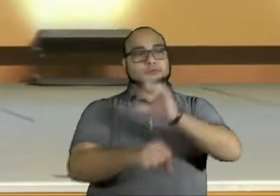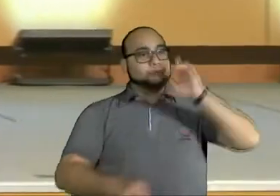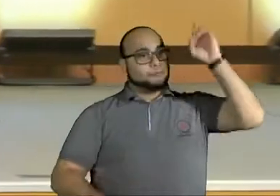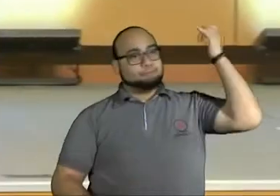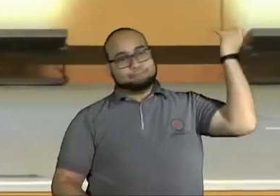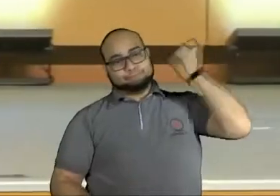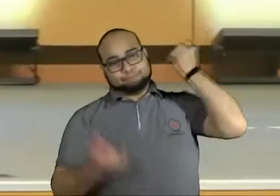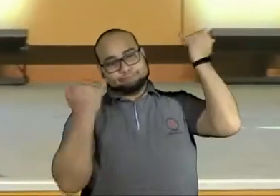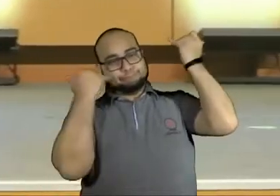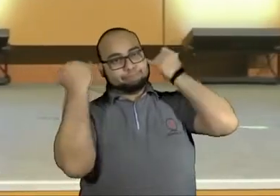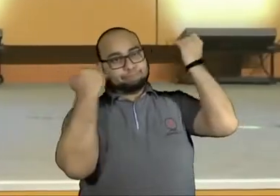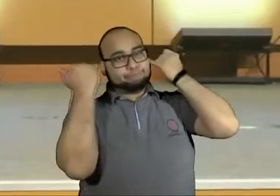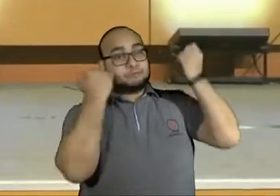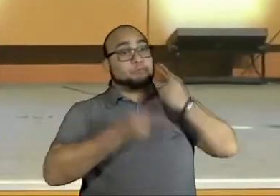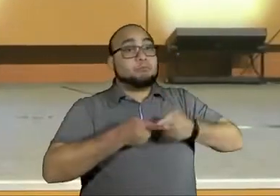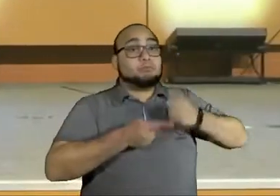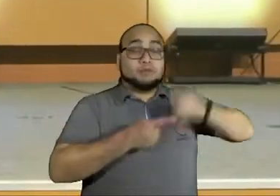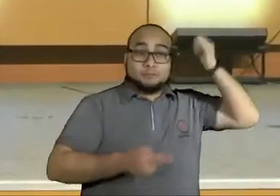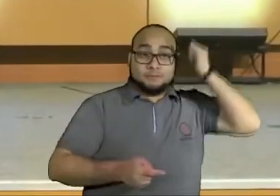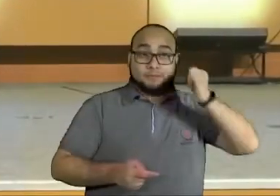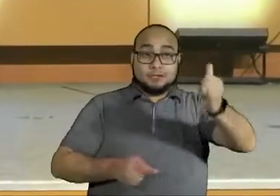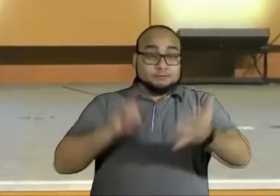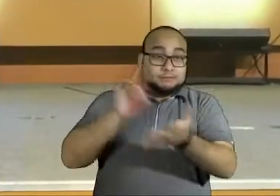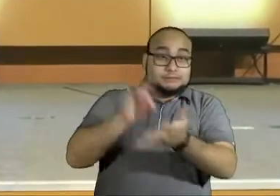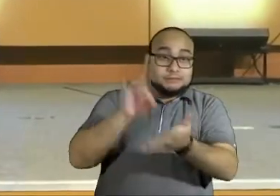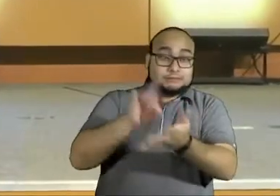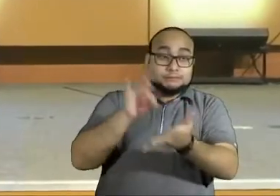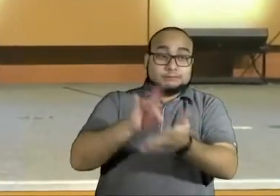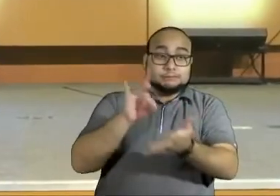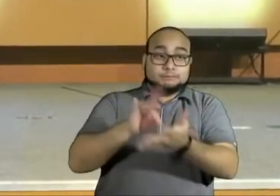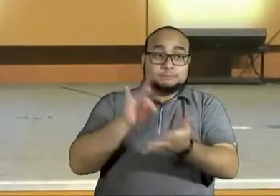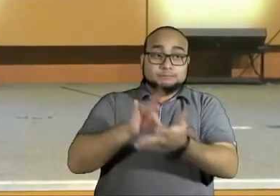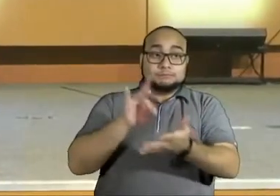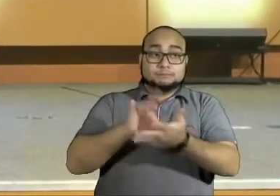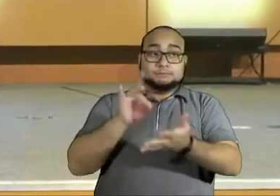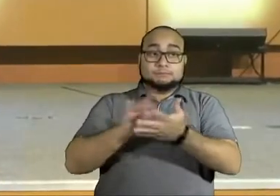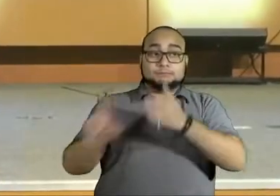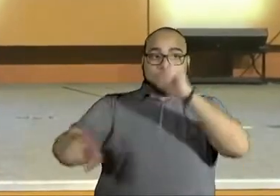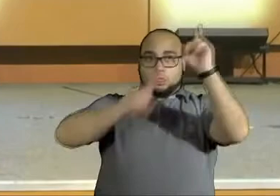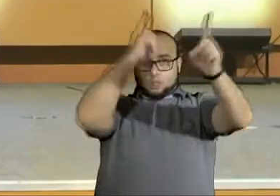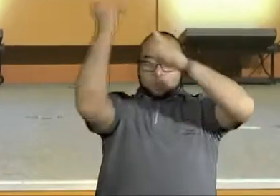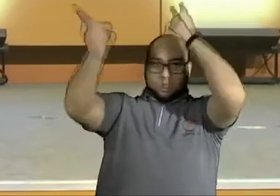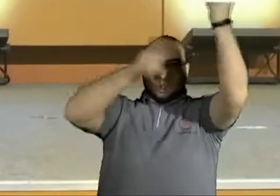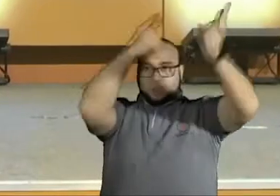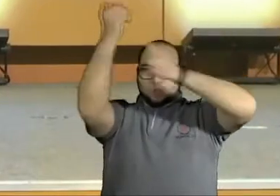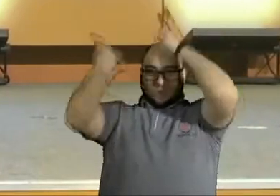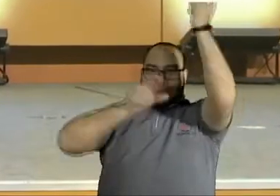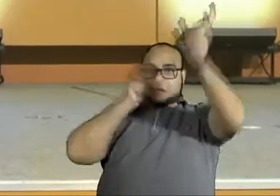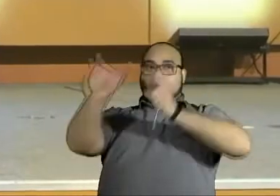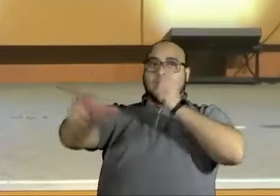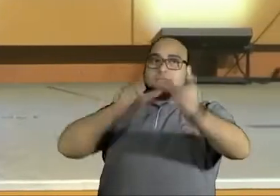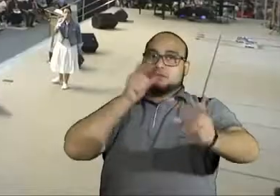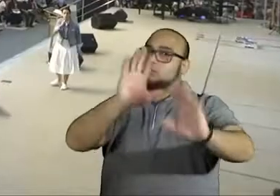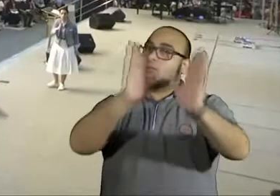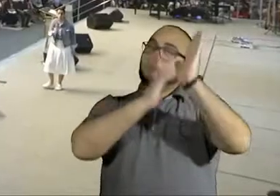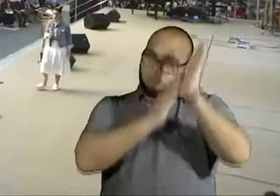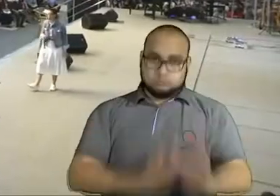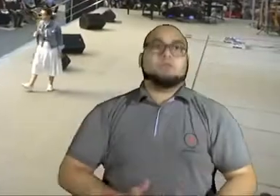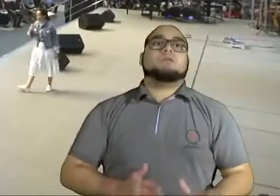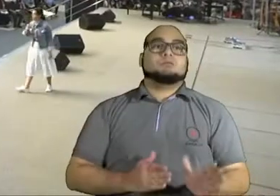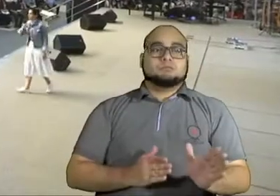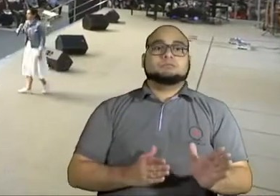Porque profeta de verdade não inventa palavra. Ele só procura ser fiel àquilo que Deus já disse. Porque a palavra de Deus é o